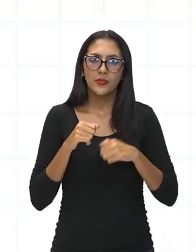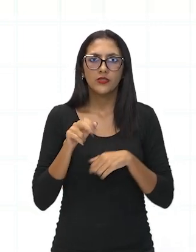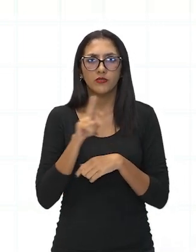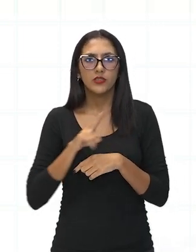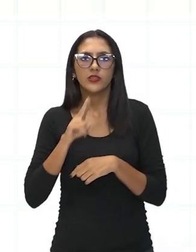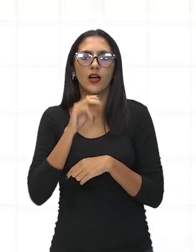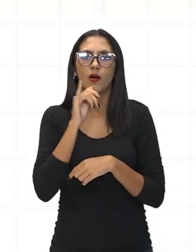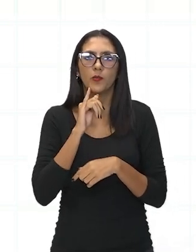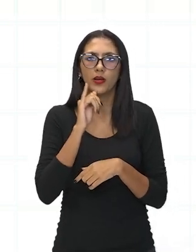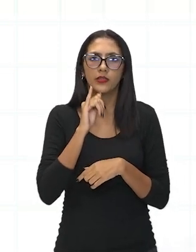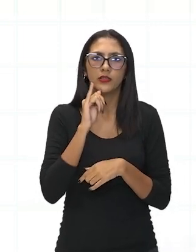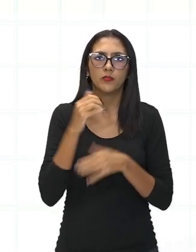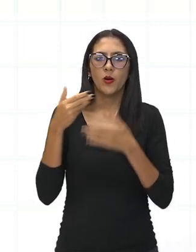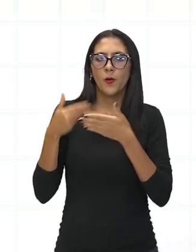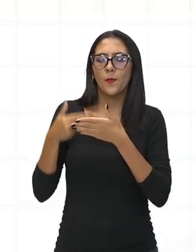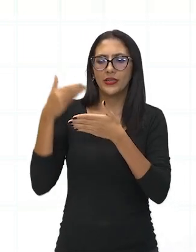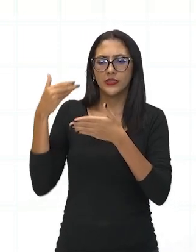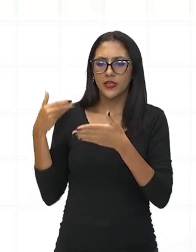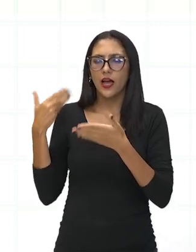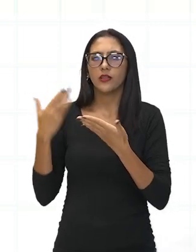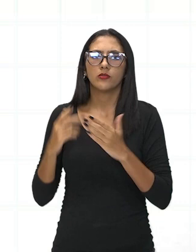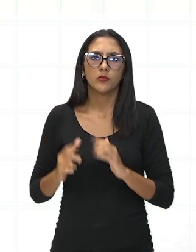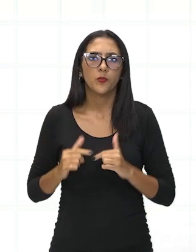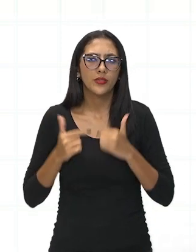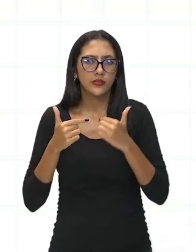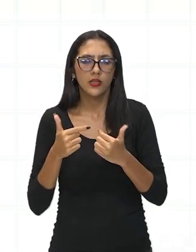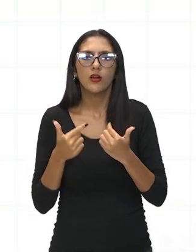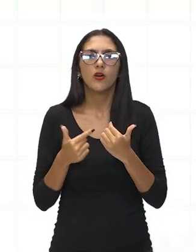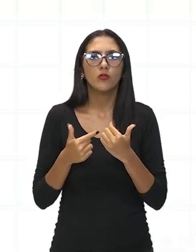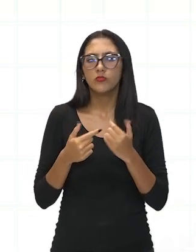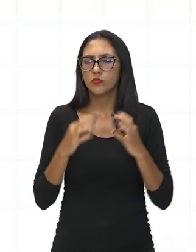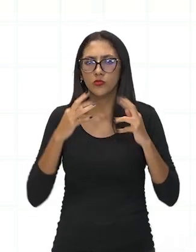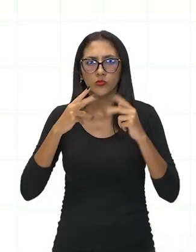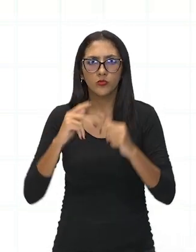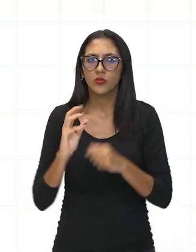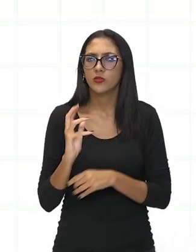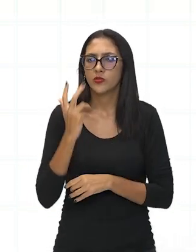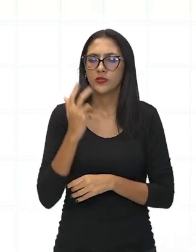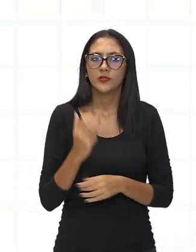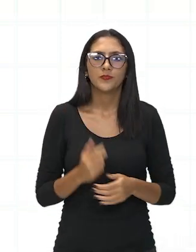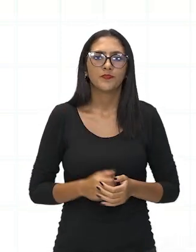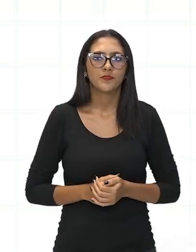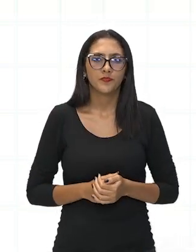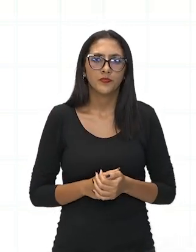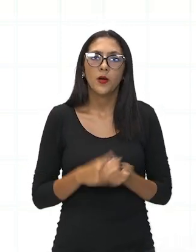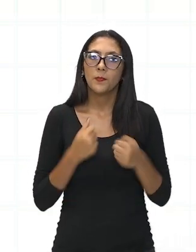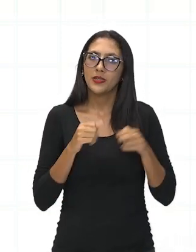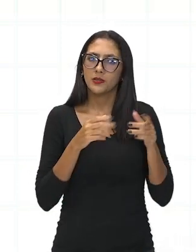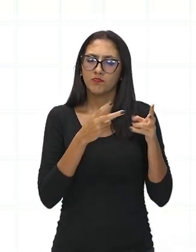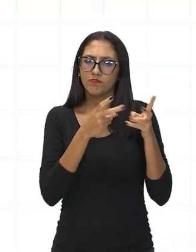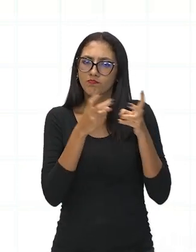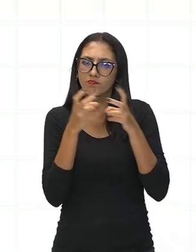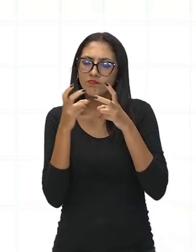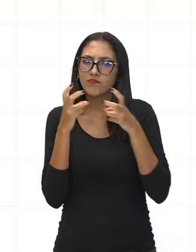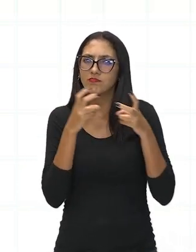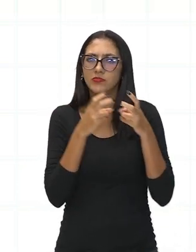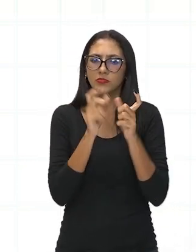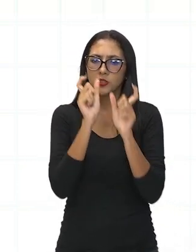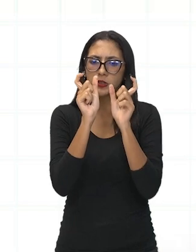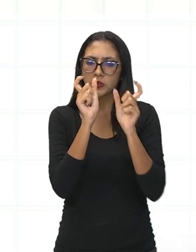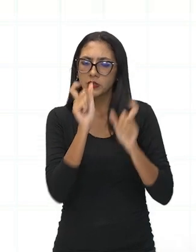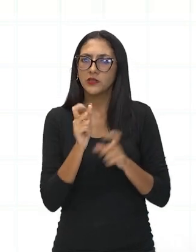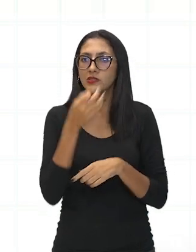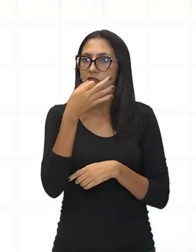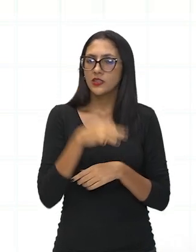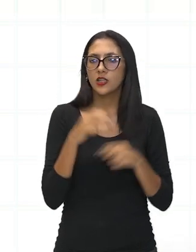passado, o passado contínuo. É a mesma coisa também em inglês, só que você tem que perceber o que utilizar, tá bom?